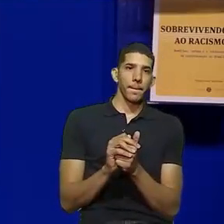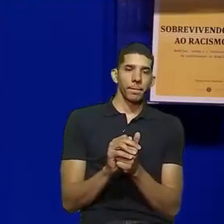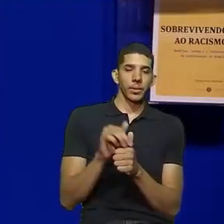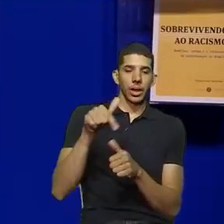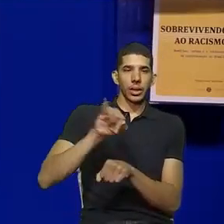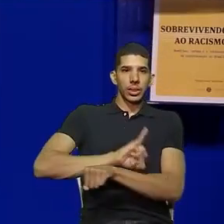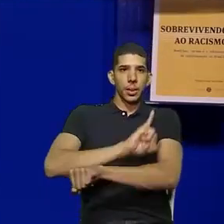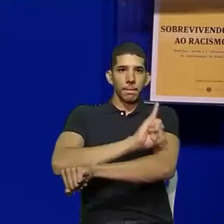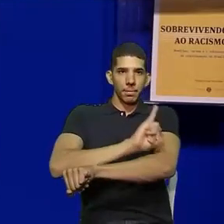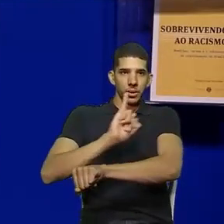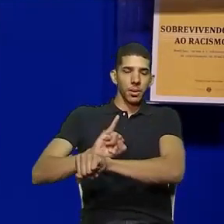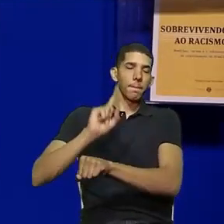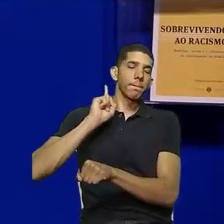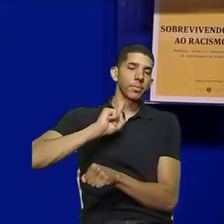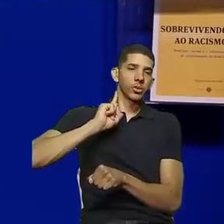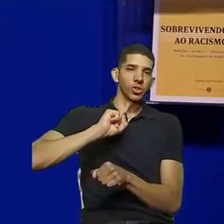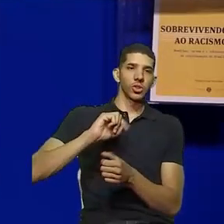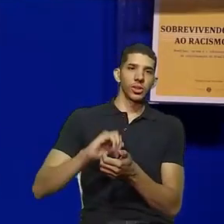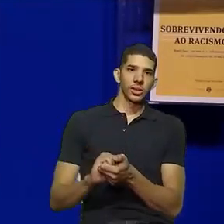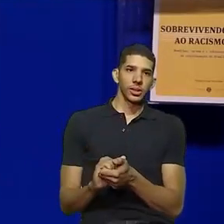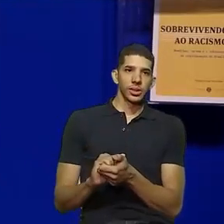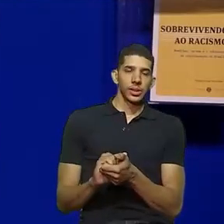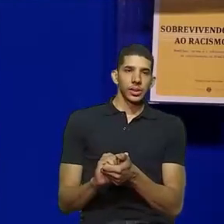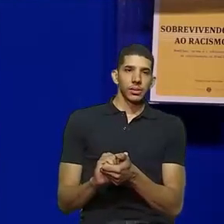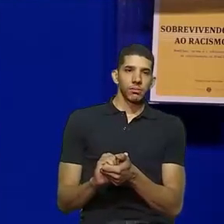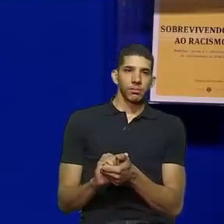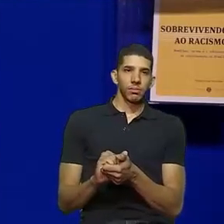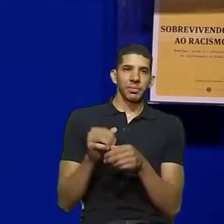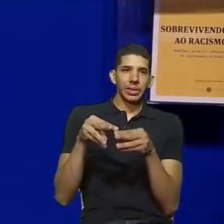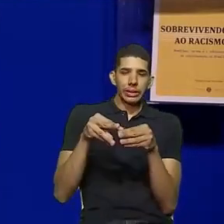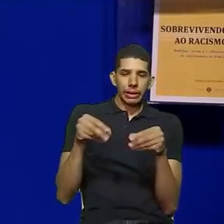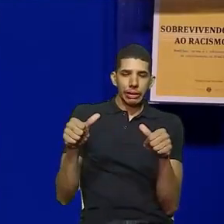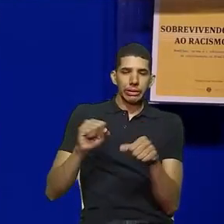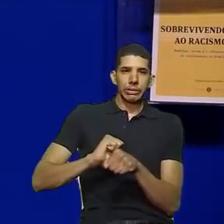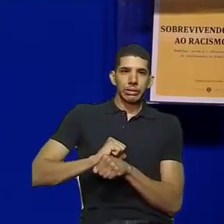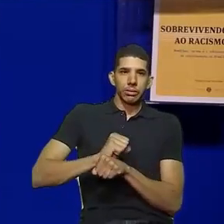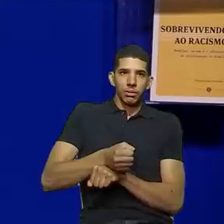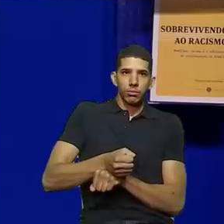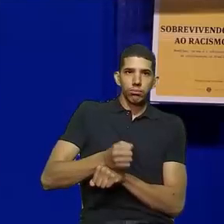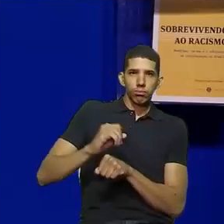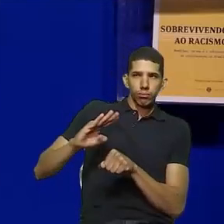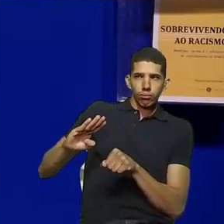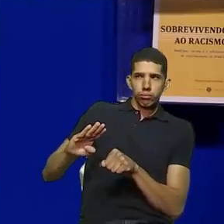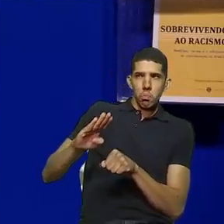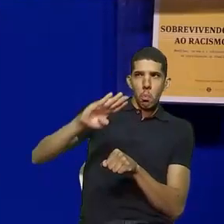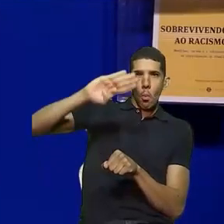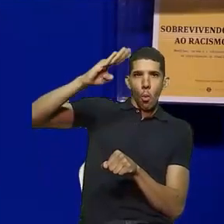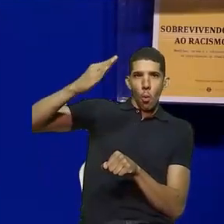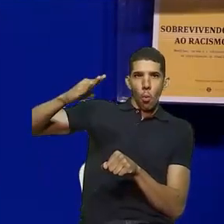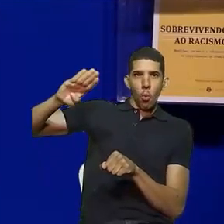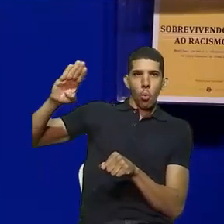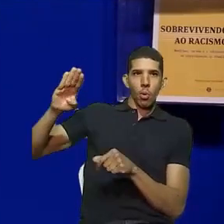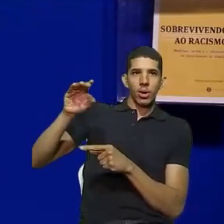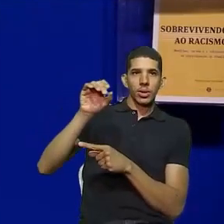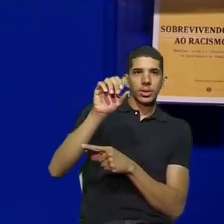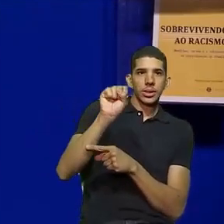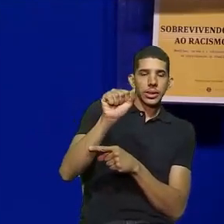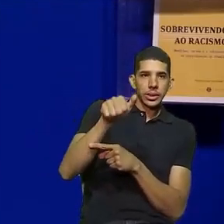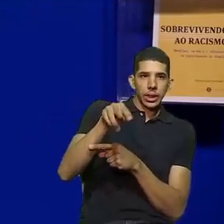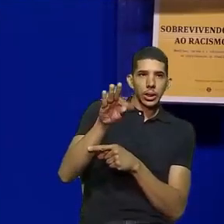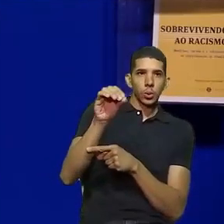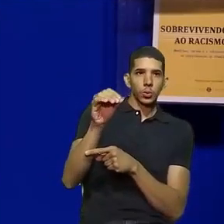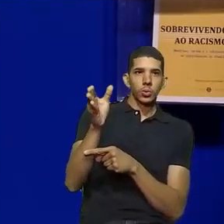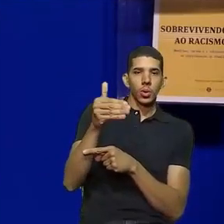Gerais, terra do Quilombo, Morro Santo Antônio. Terra, ainda não sabíamos, de Dona Rosinha.